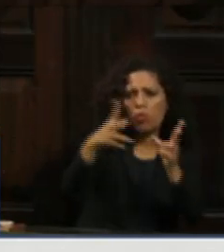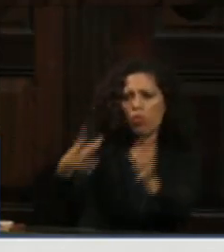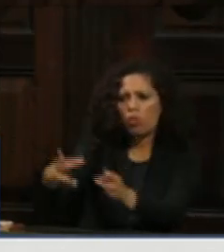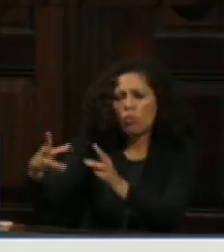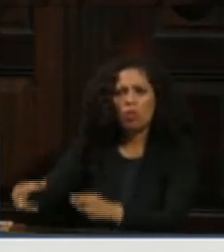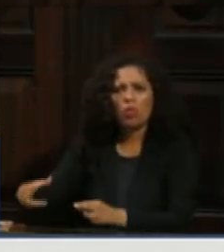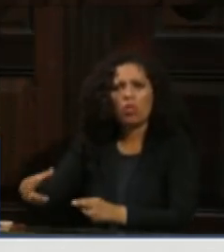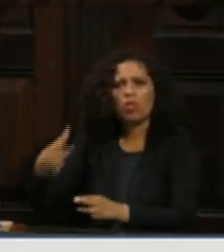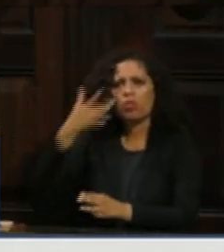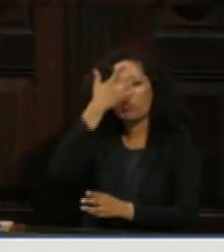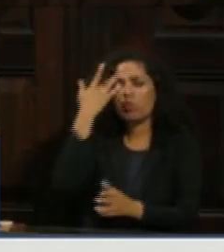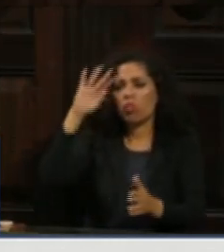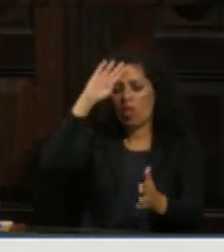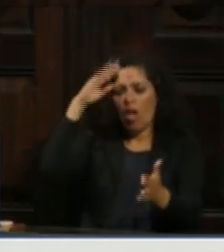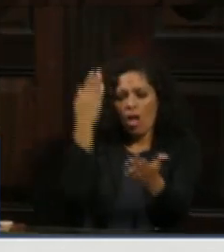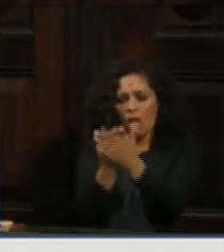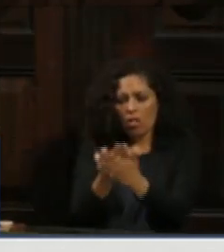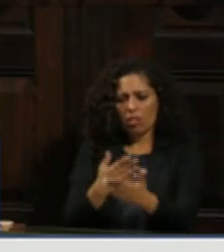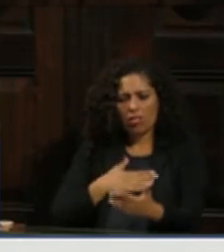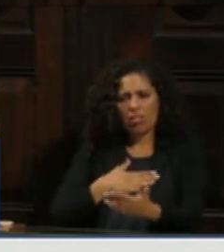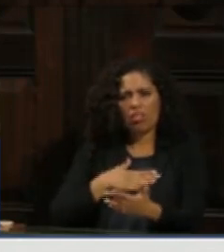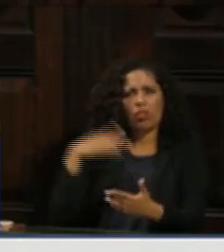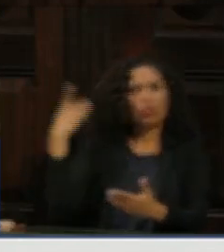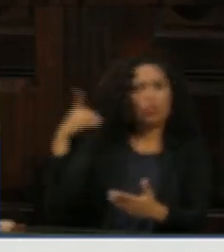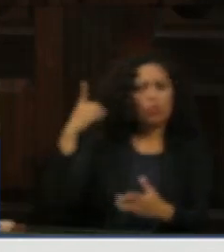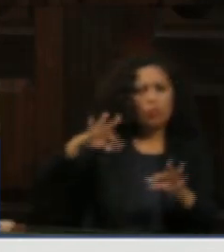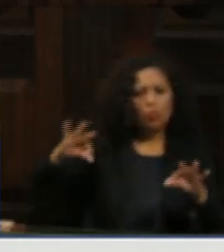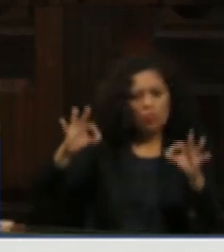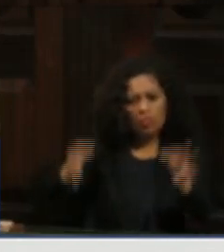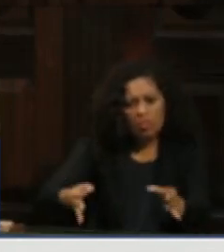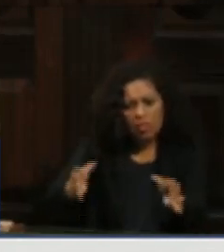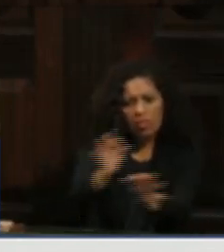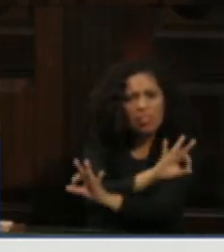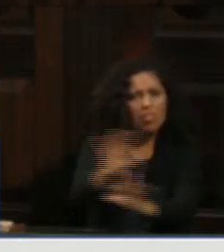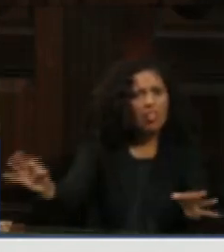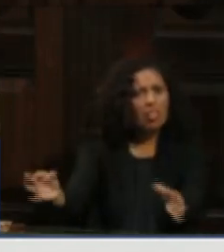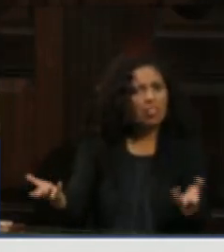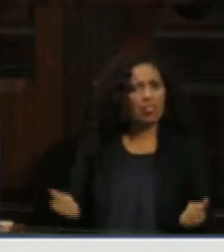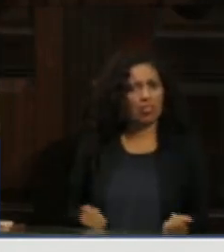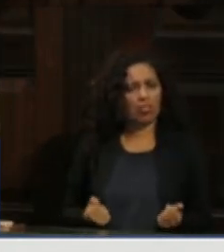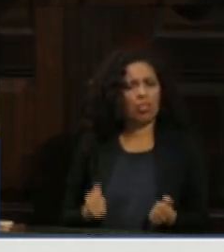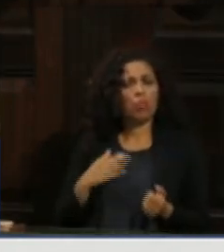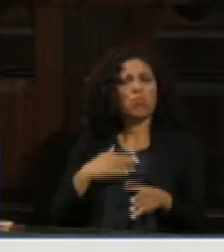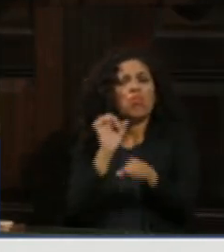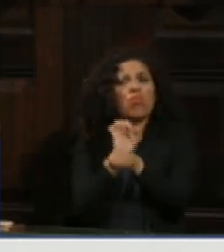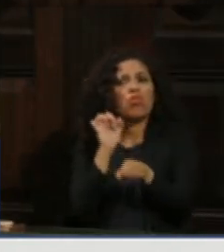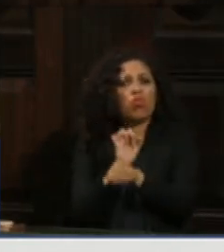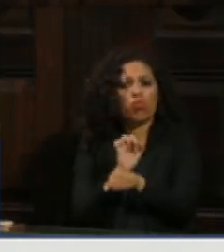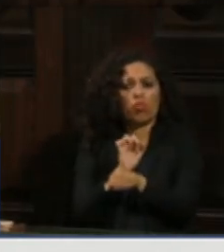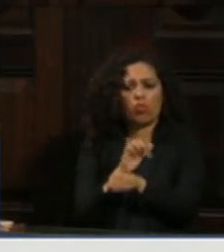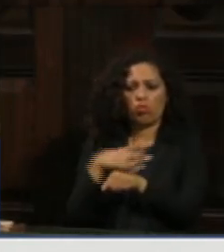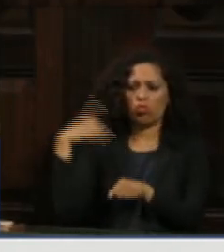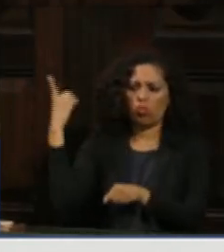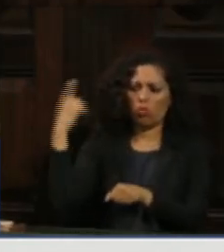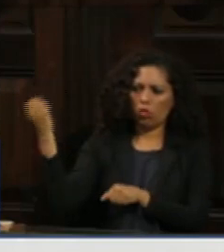deputado correto, diligente, presente, combativo, de vida